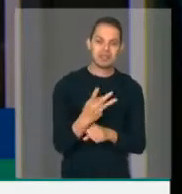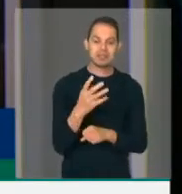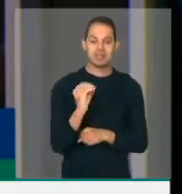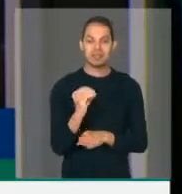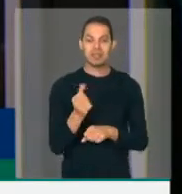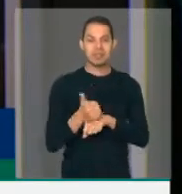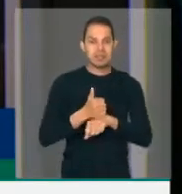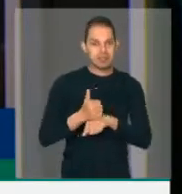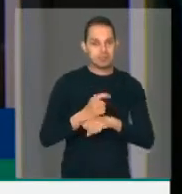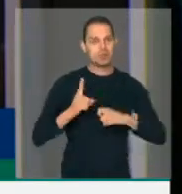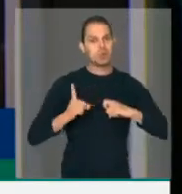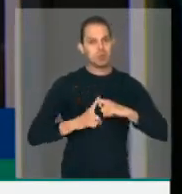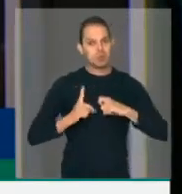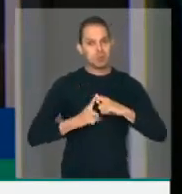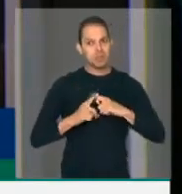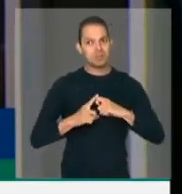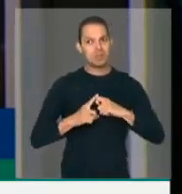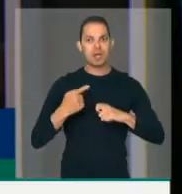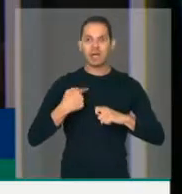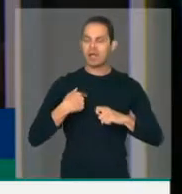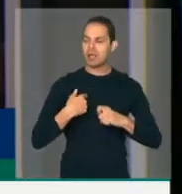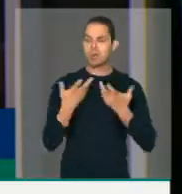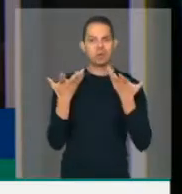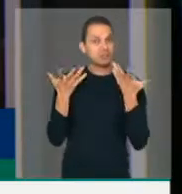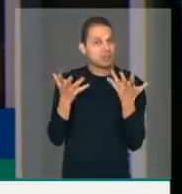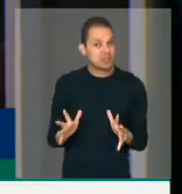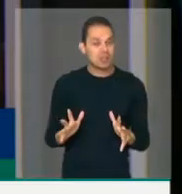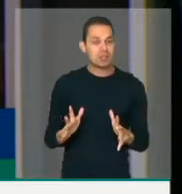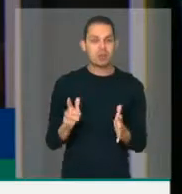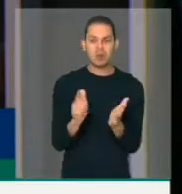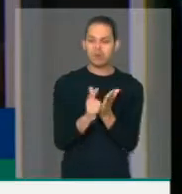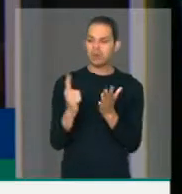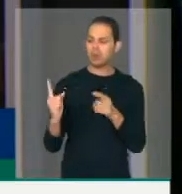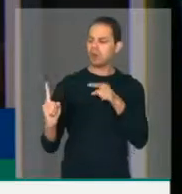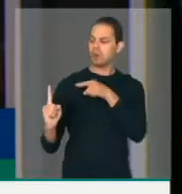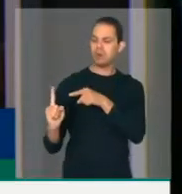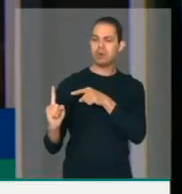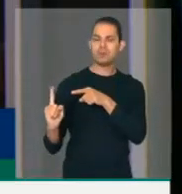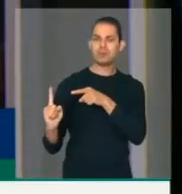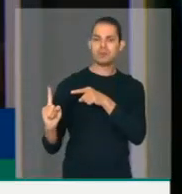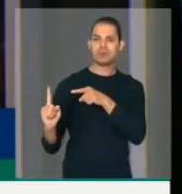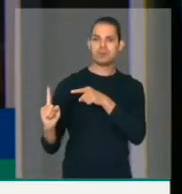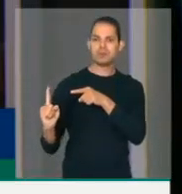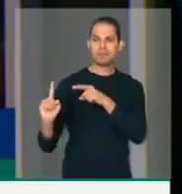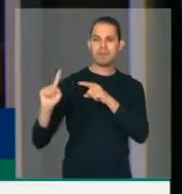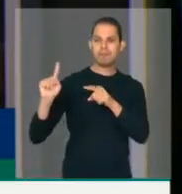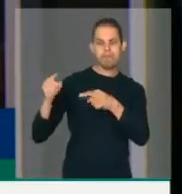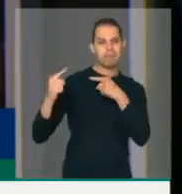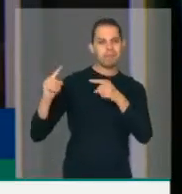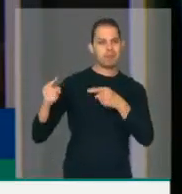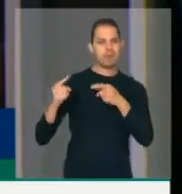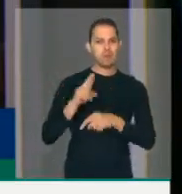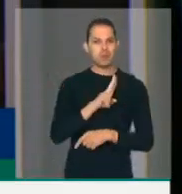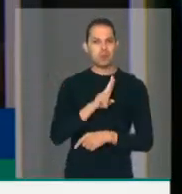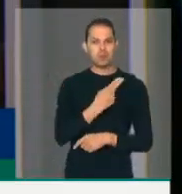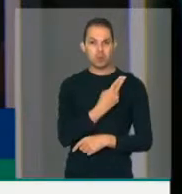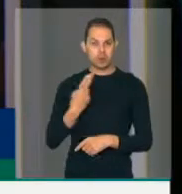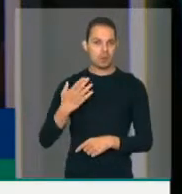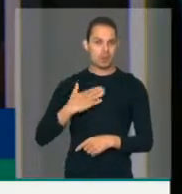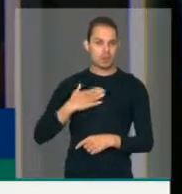a profissão de médico. E não vou admitir que um jornalista manche o meu nome falando que eu